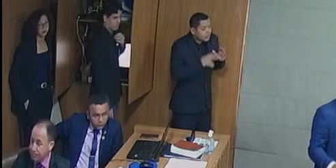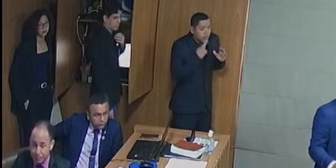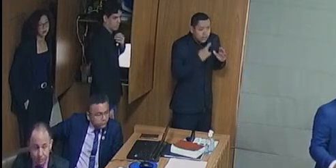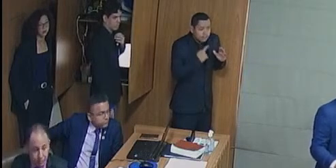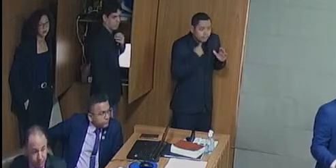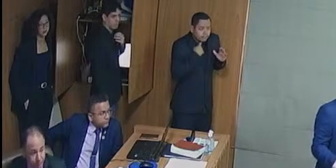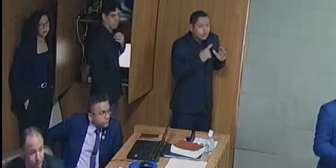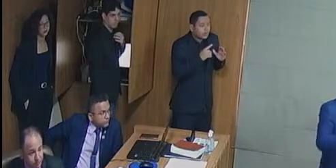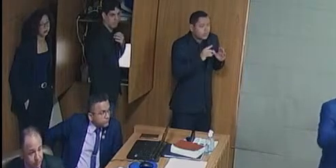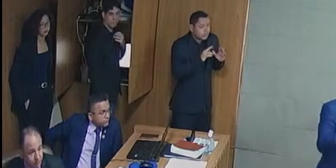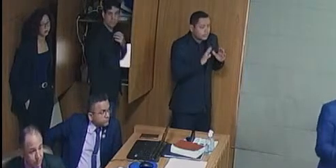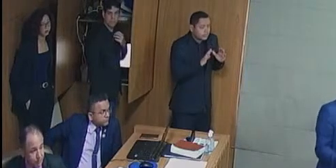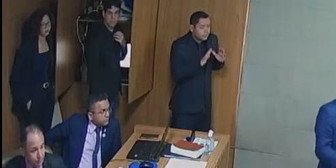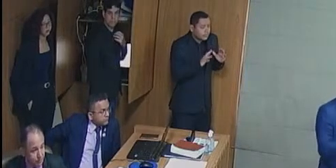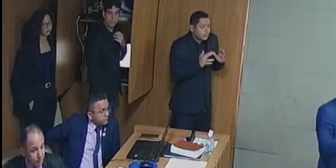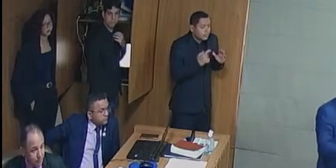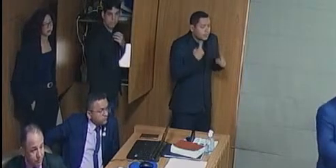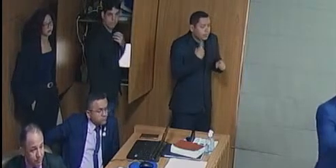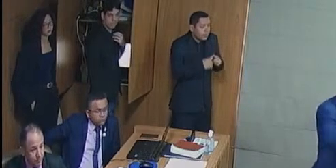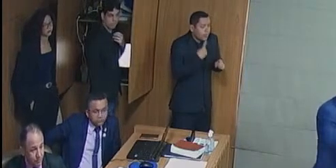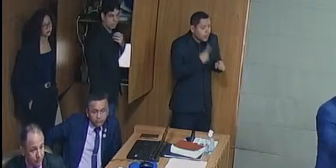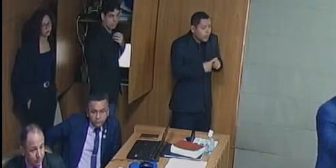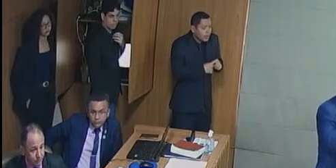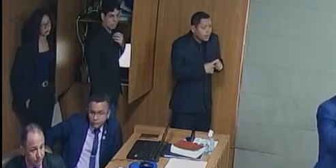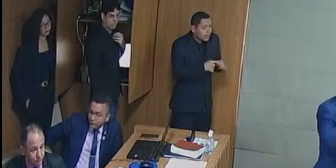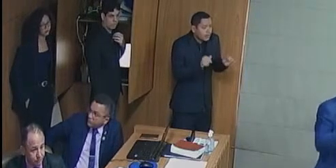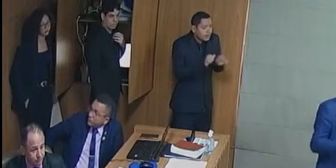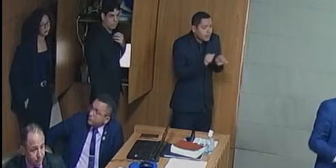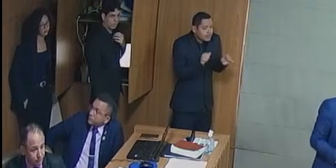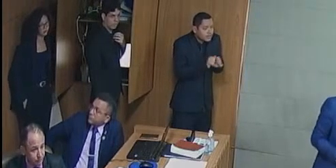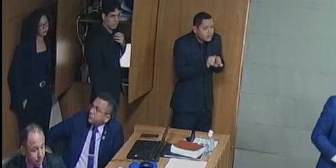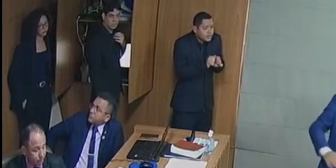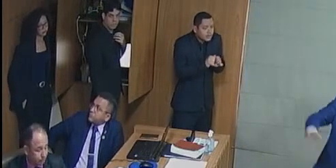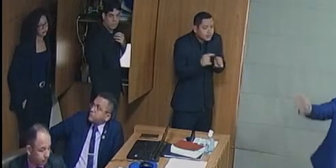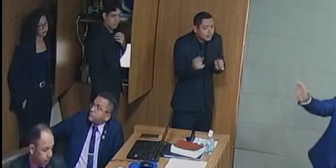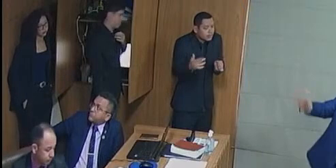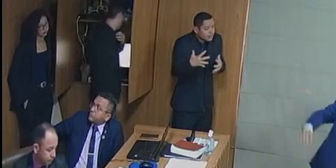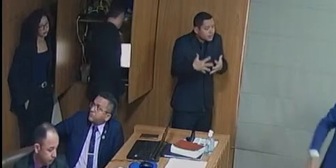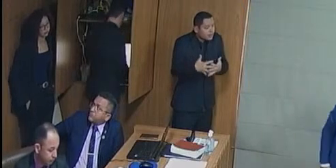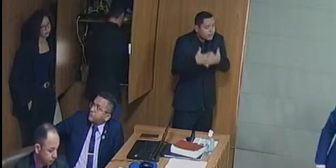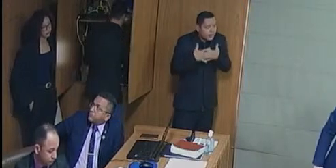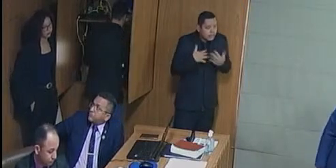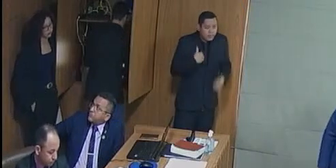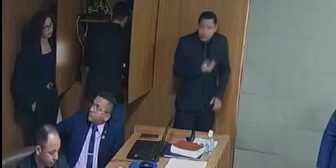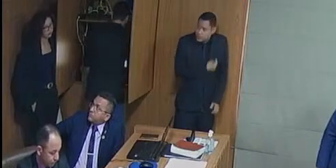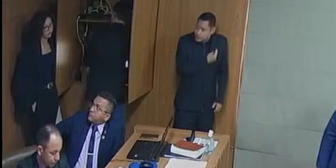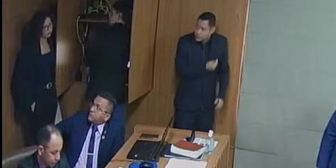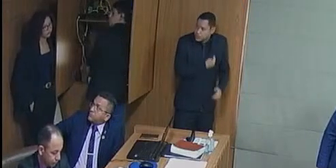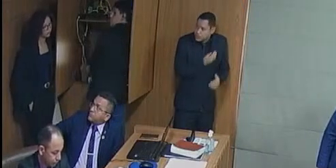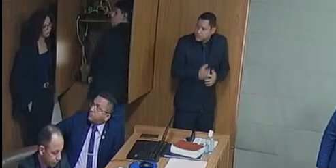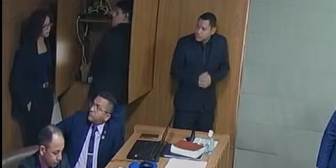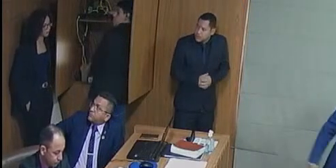aguentaria não aguentaria mais ser tratado e tratar daquela forma que ele tava tratando pode passar